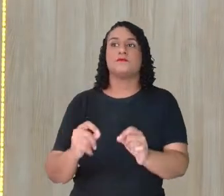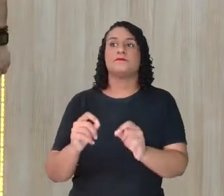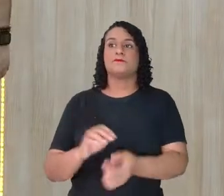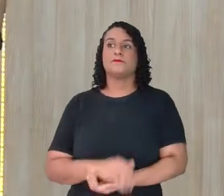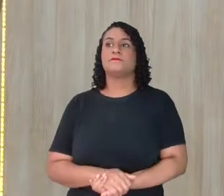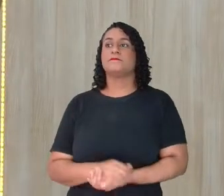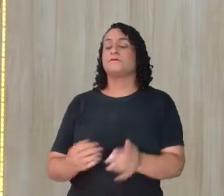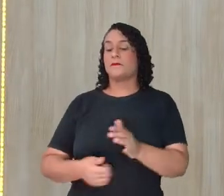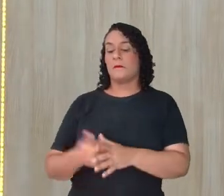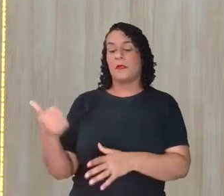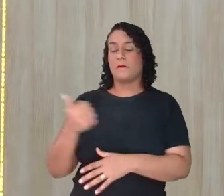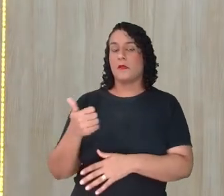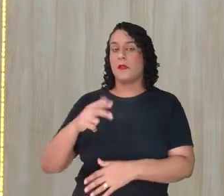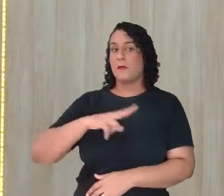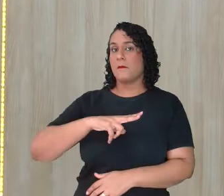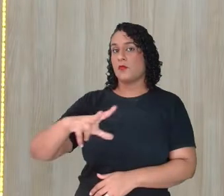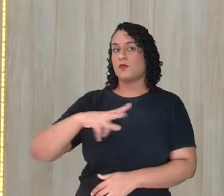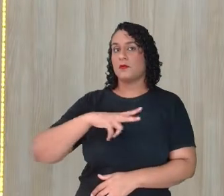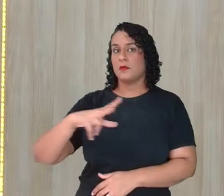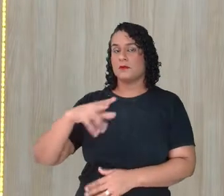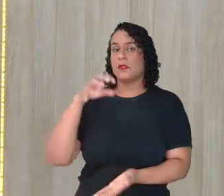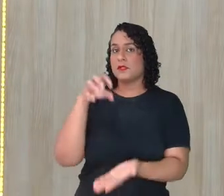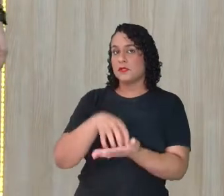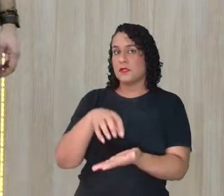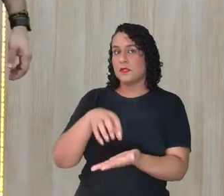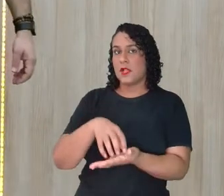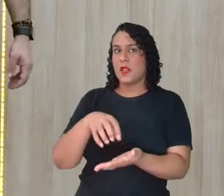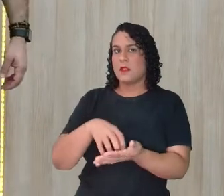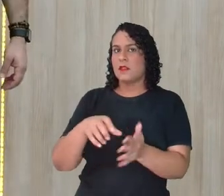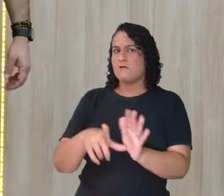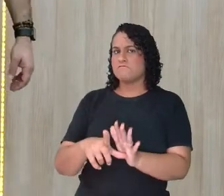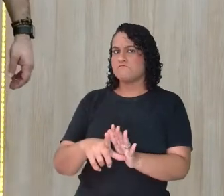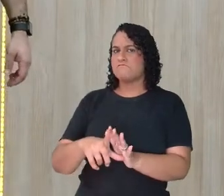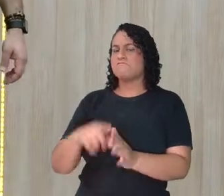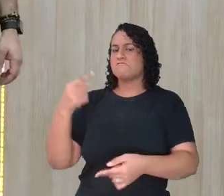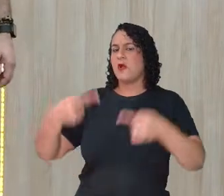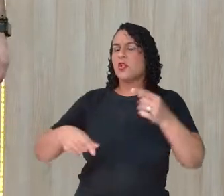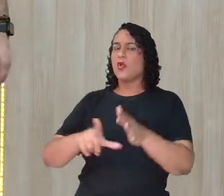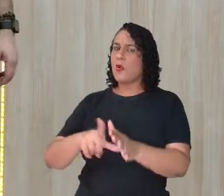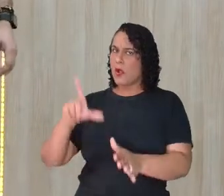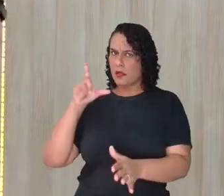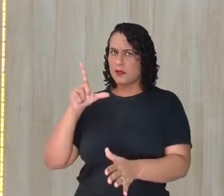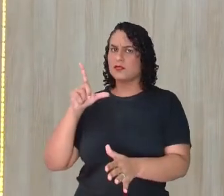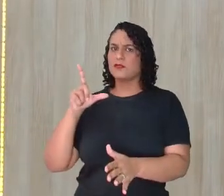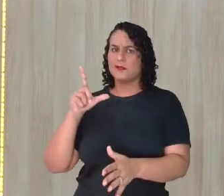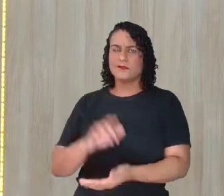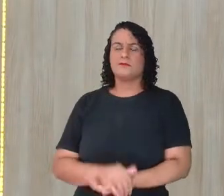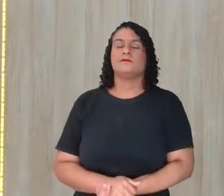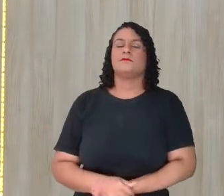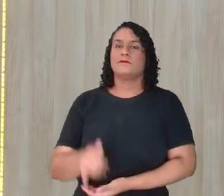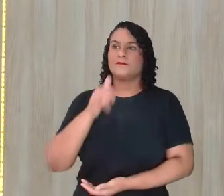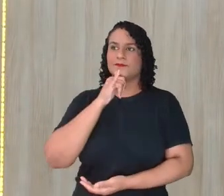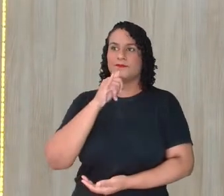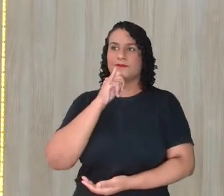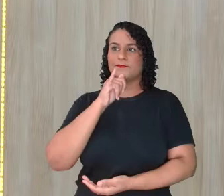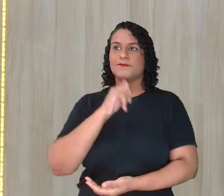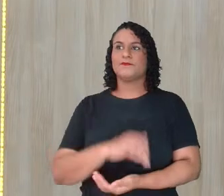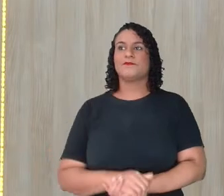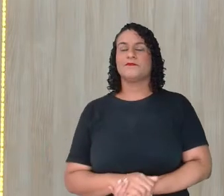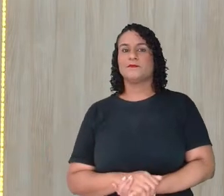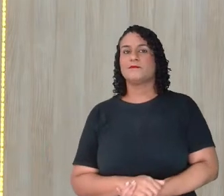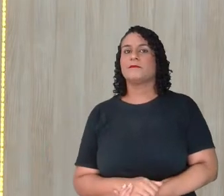Primeiro, Portugal ele vai viver um processo de centralização política prematuro, enquanto, por exemplo,